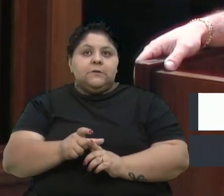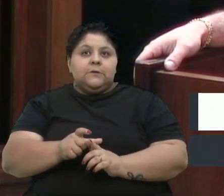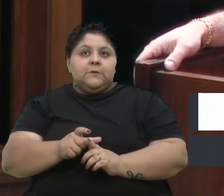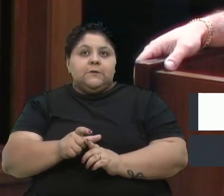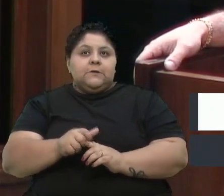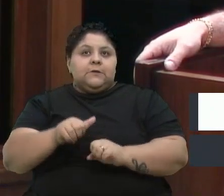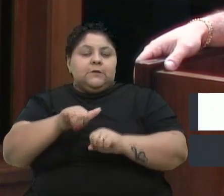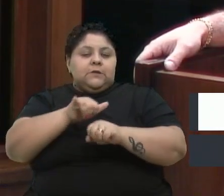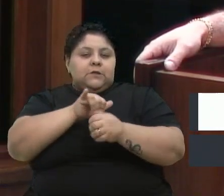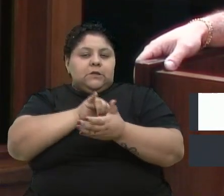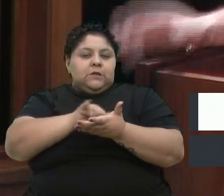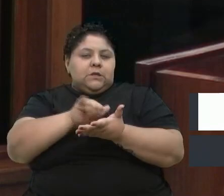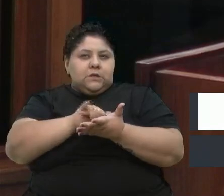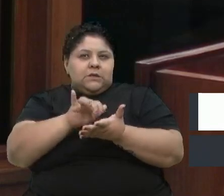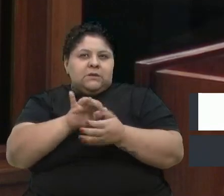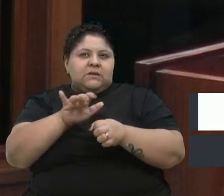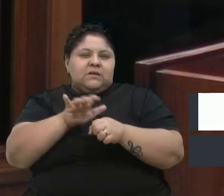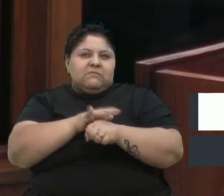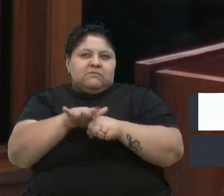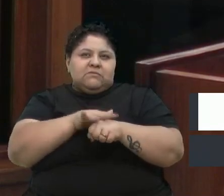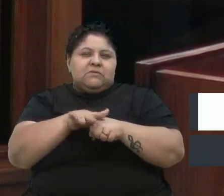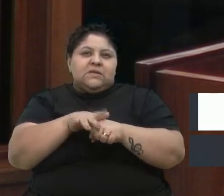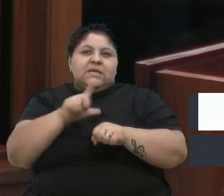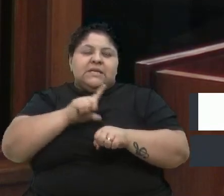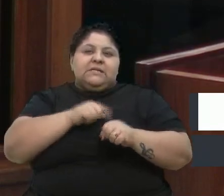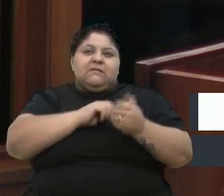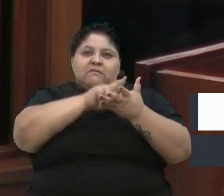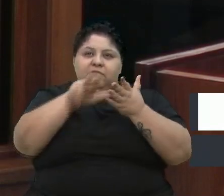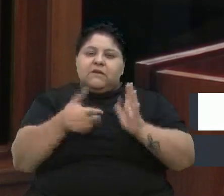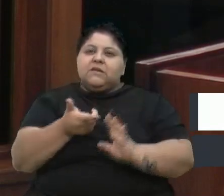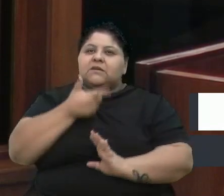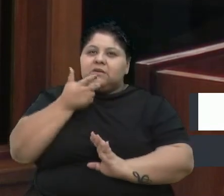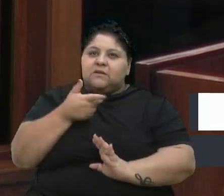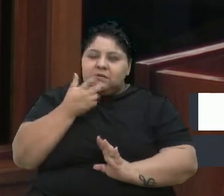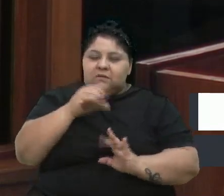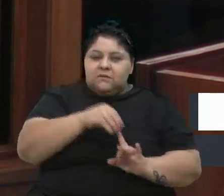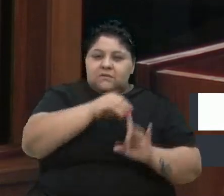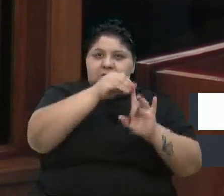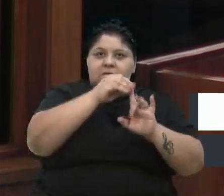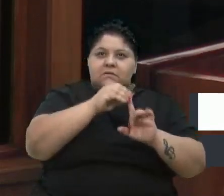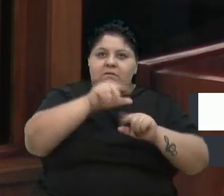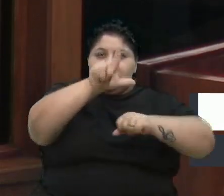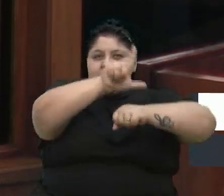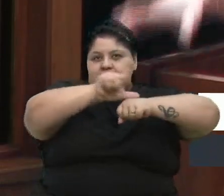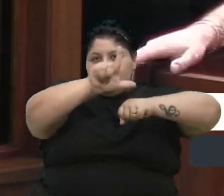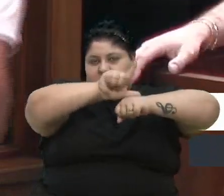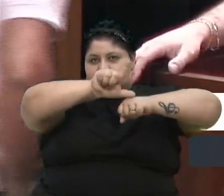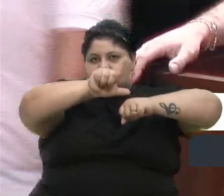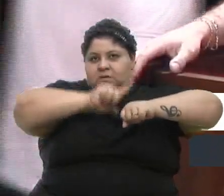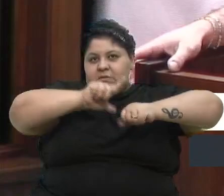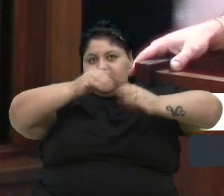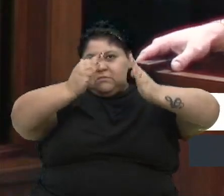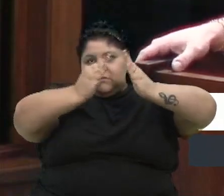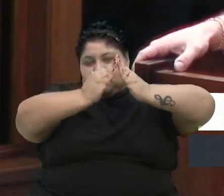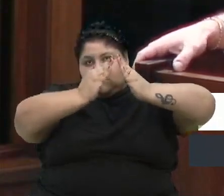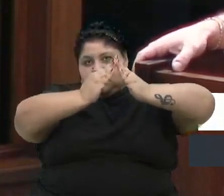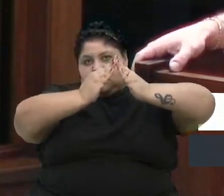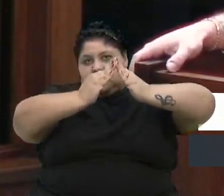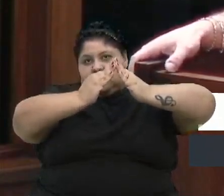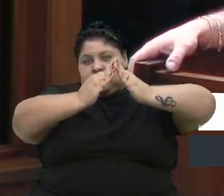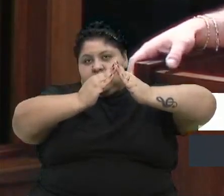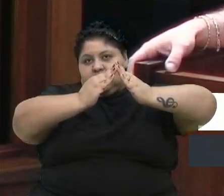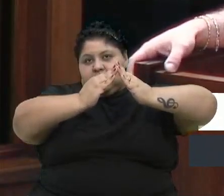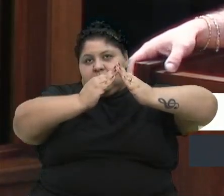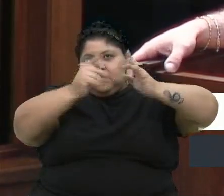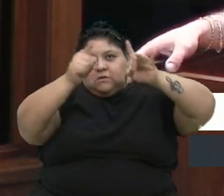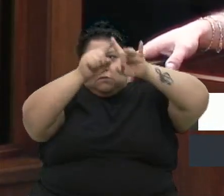situação. Porque há vários relatos, inclusive, principalmente de comerciantes, e quem tem residências, em especial nesse quadrilátero